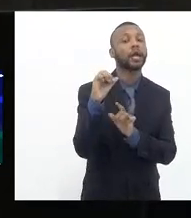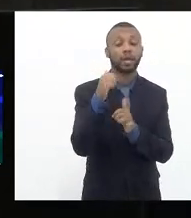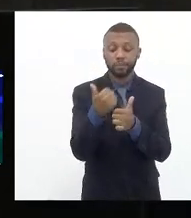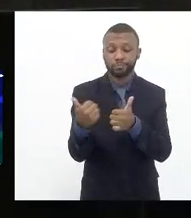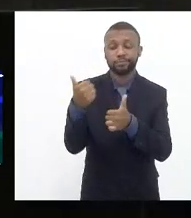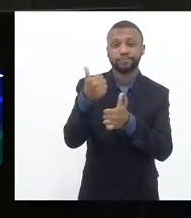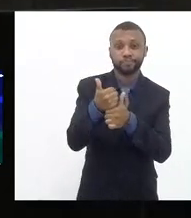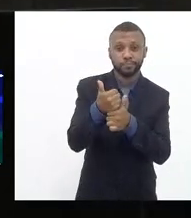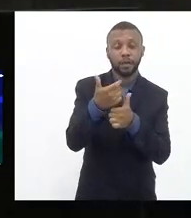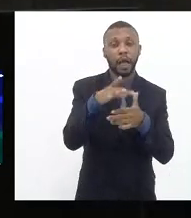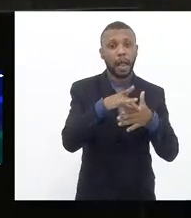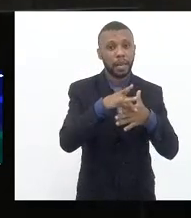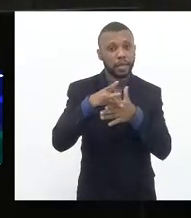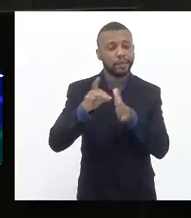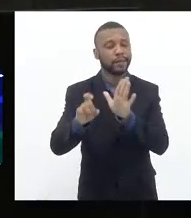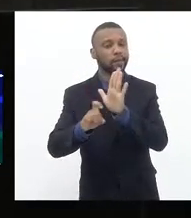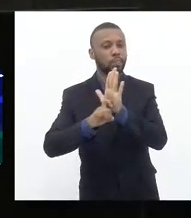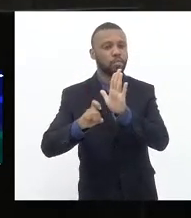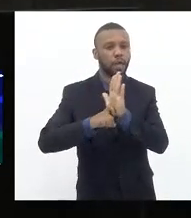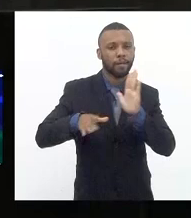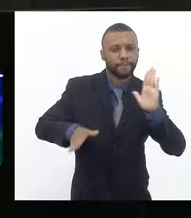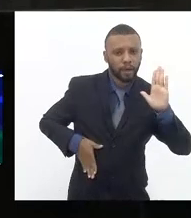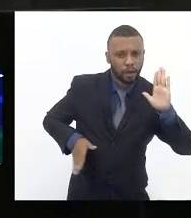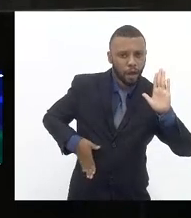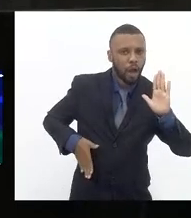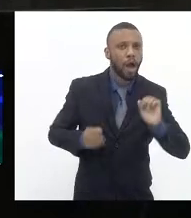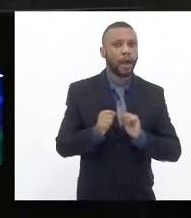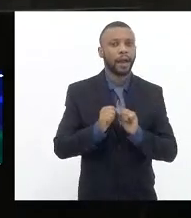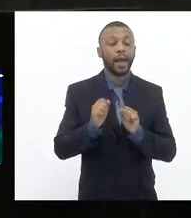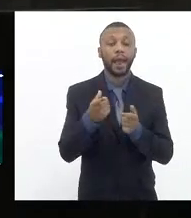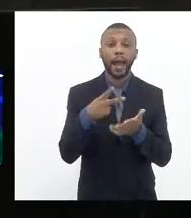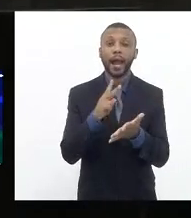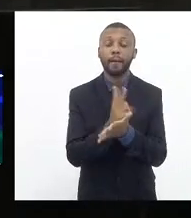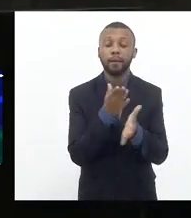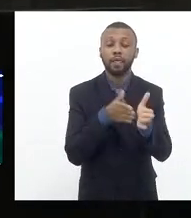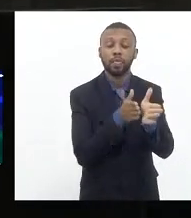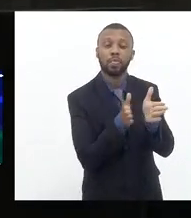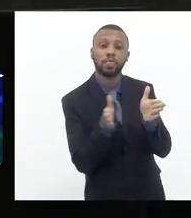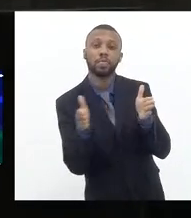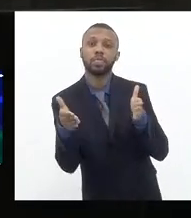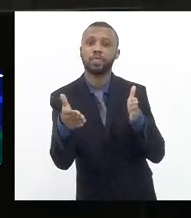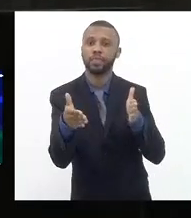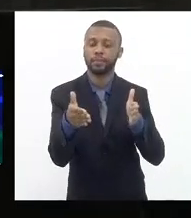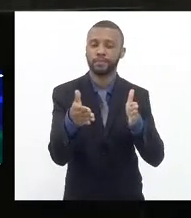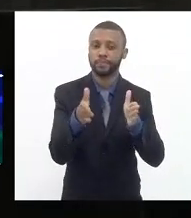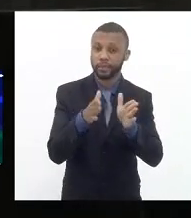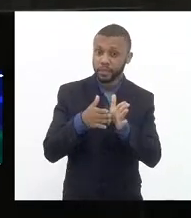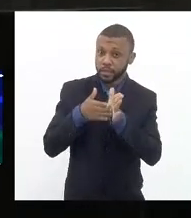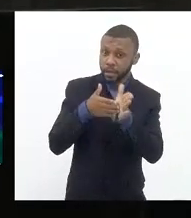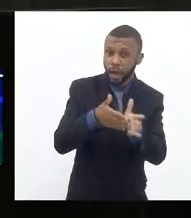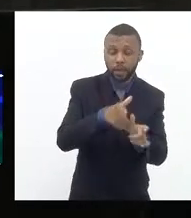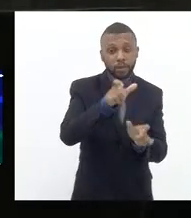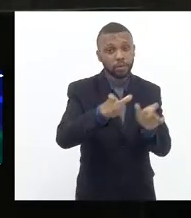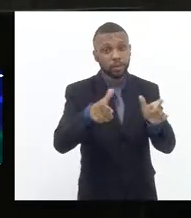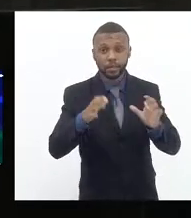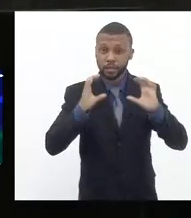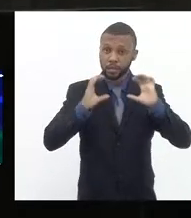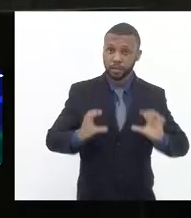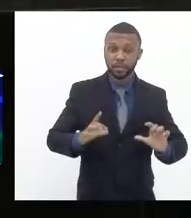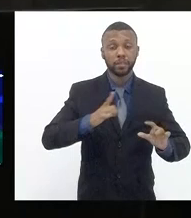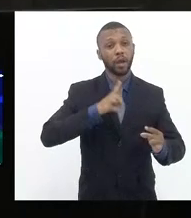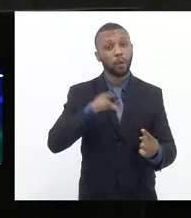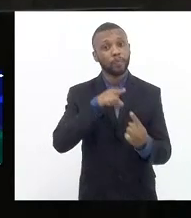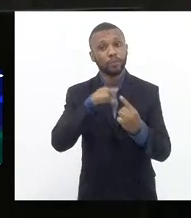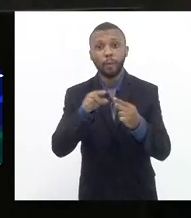banditismo, daqueles que não prestam, e se desviam da boa conduta de serem cidadãos que venham contribuir para a